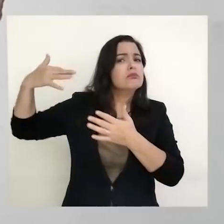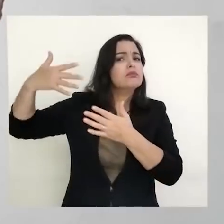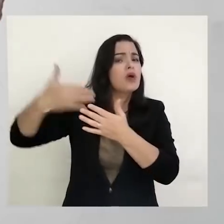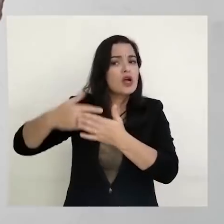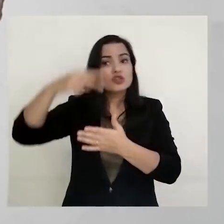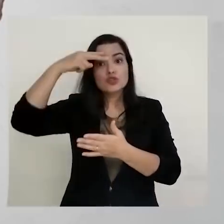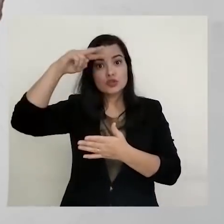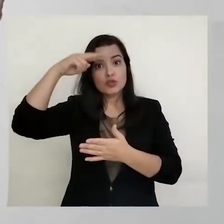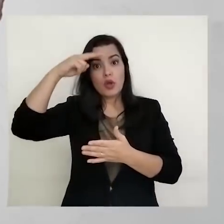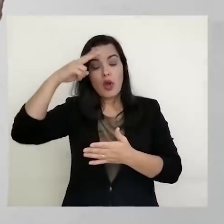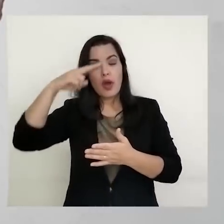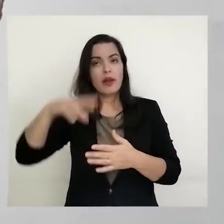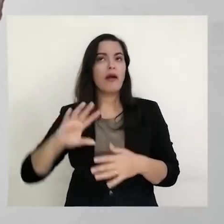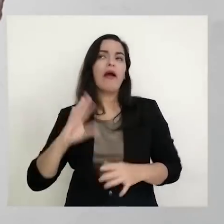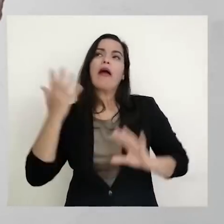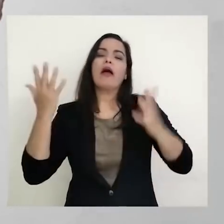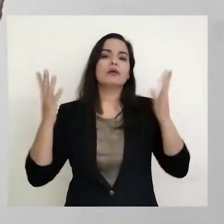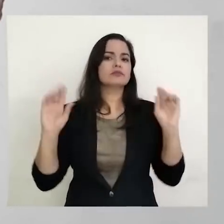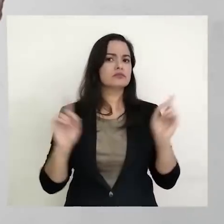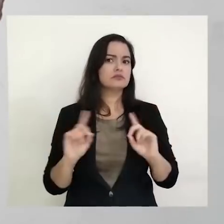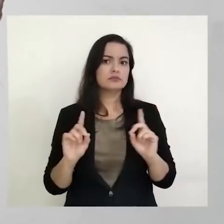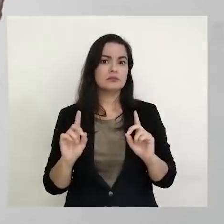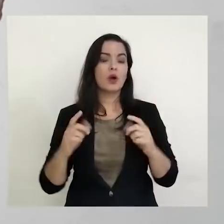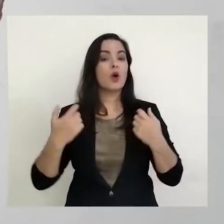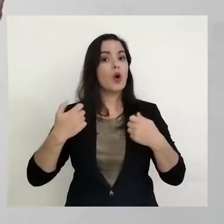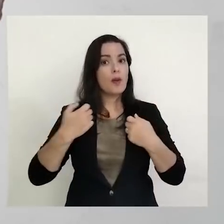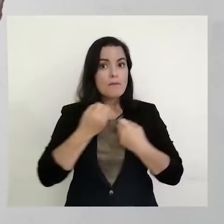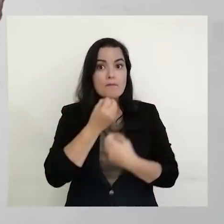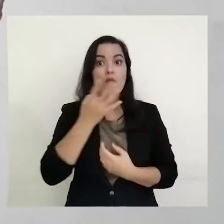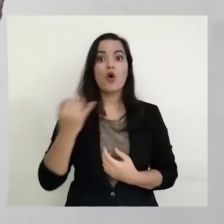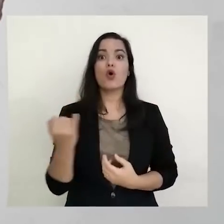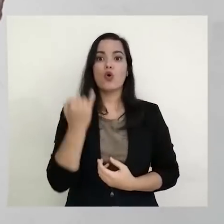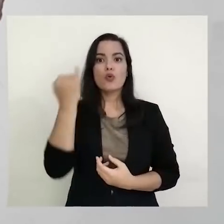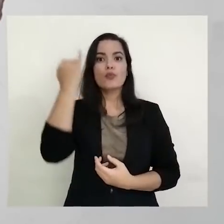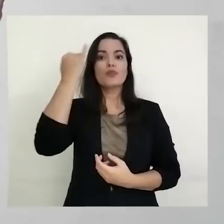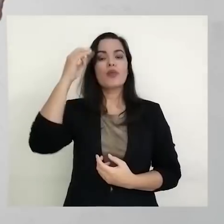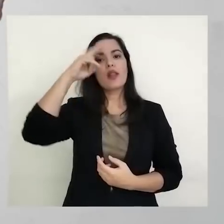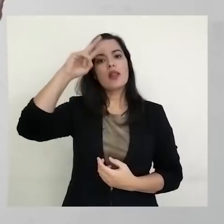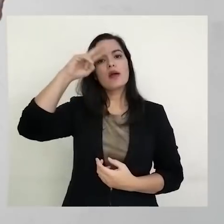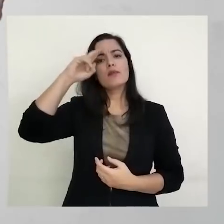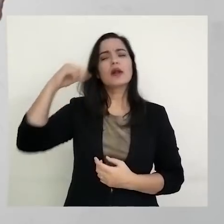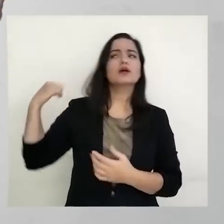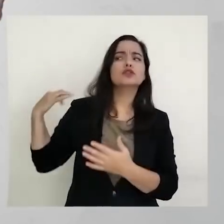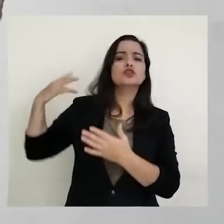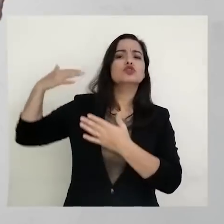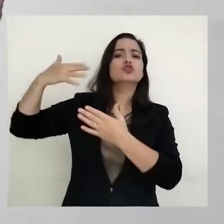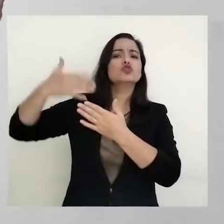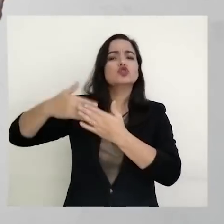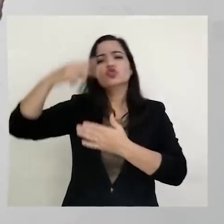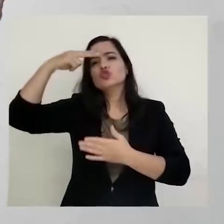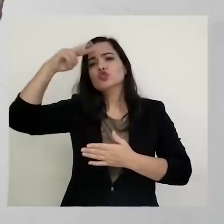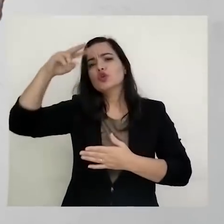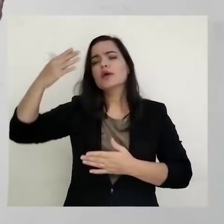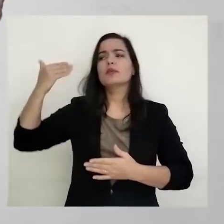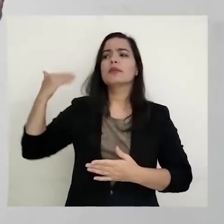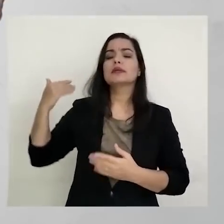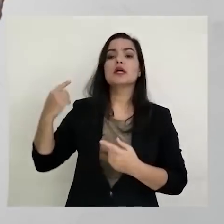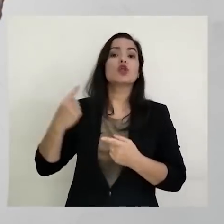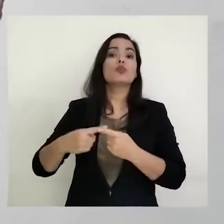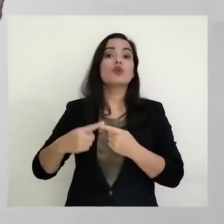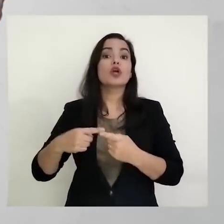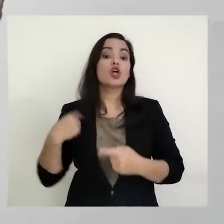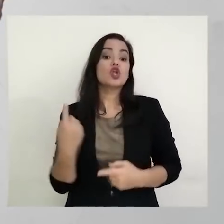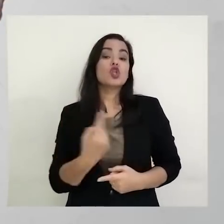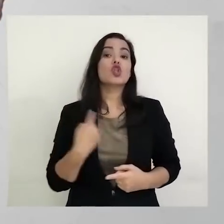por acaso. Então, resgatar essa história e entender o que nos faz sermos tão